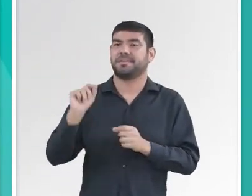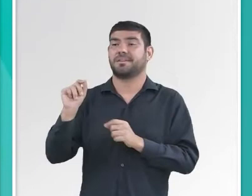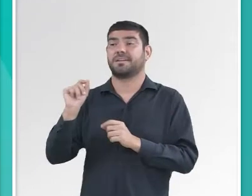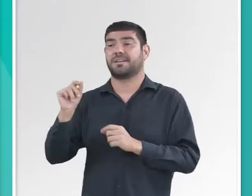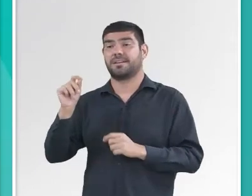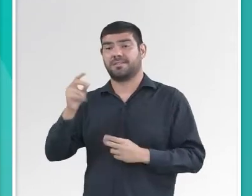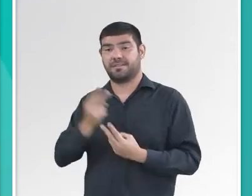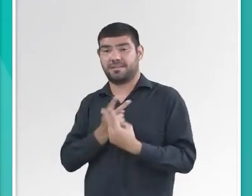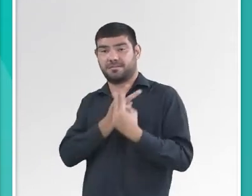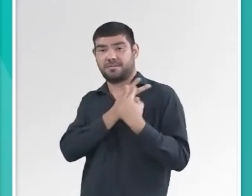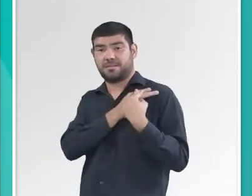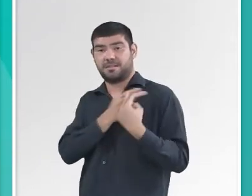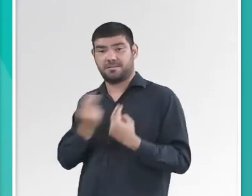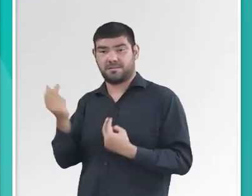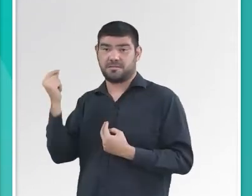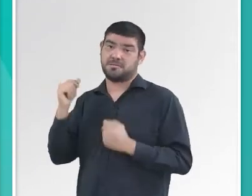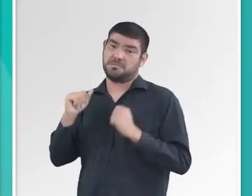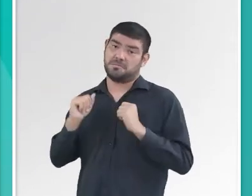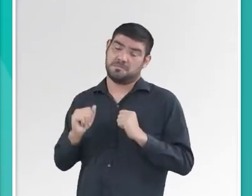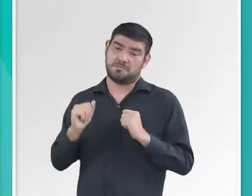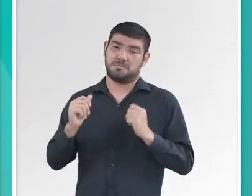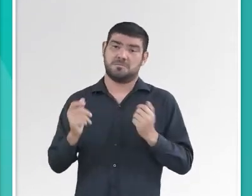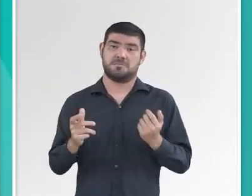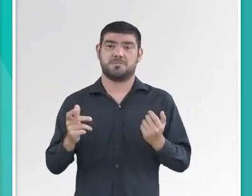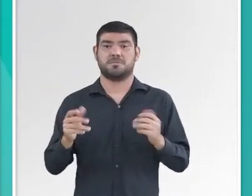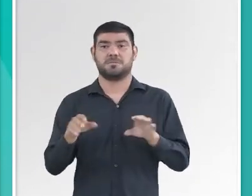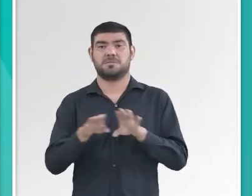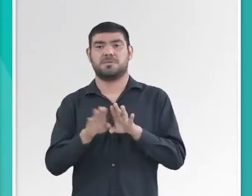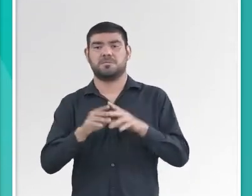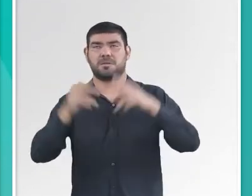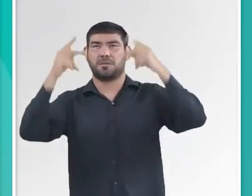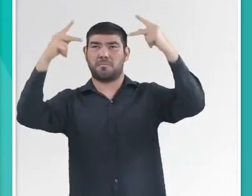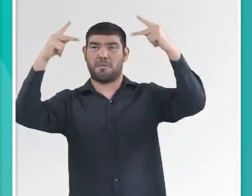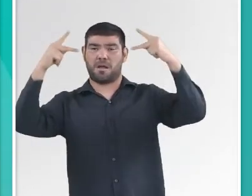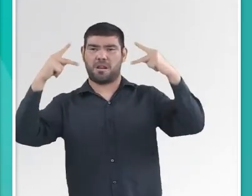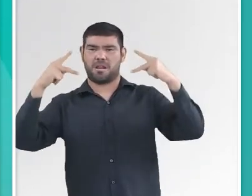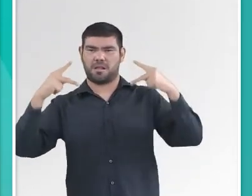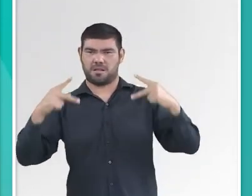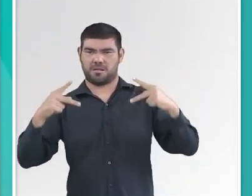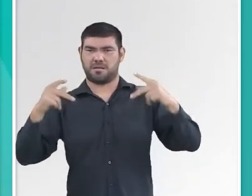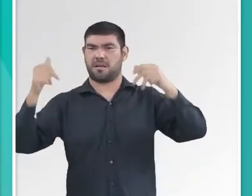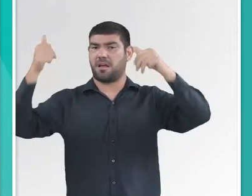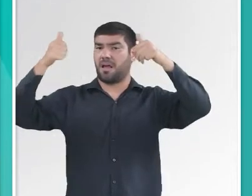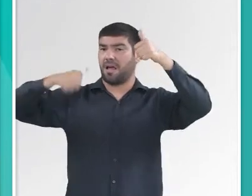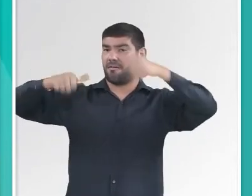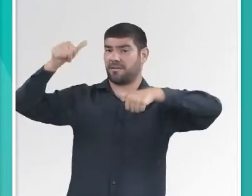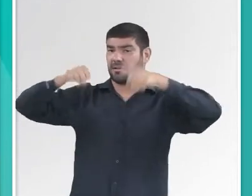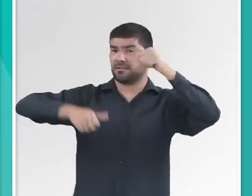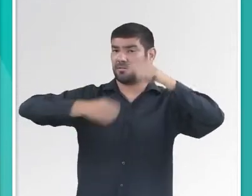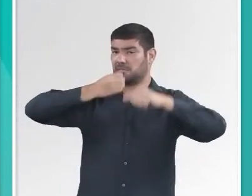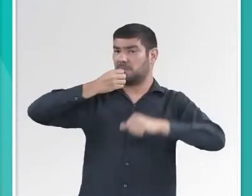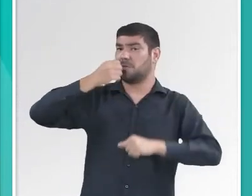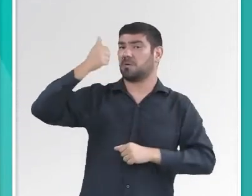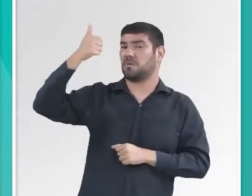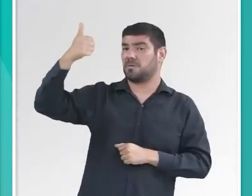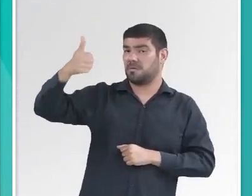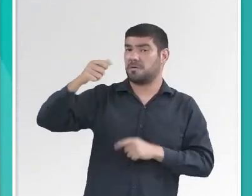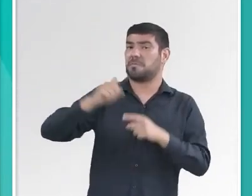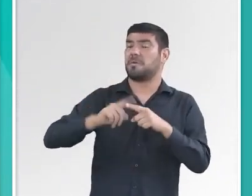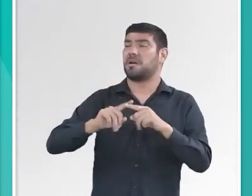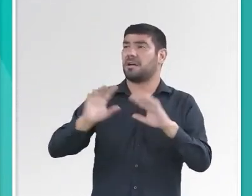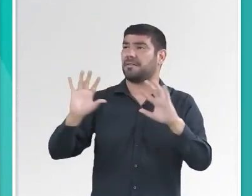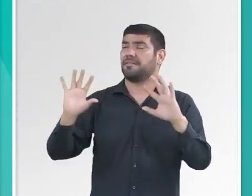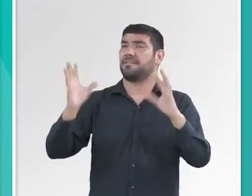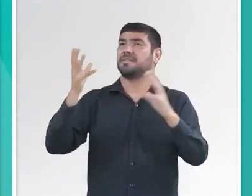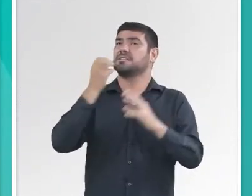fundadores, certo? Pode ser desse modo. Você pode fazer um parágrafo com avaliações positivas, dizendo por que a festa é boa,